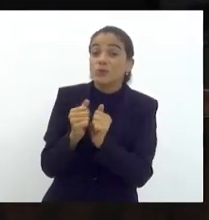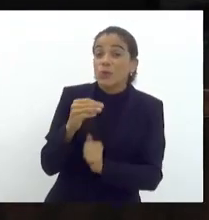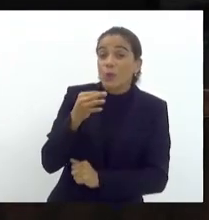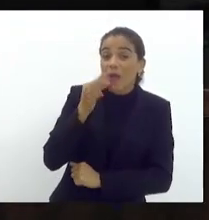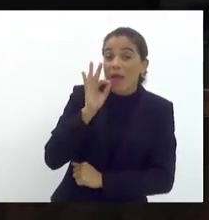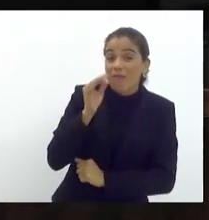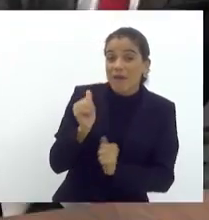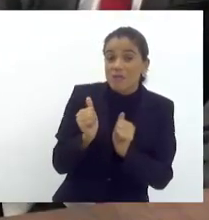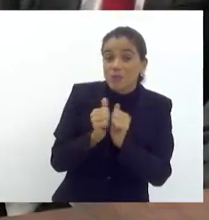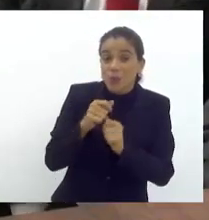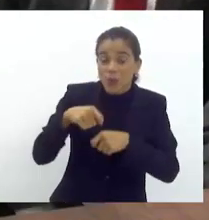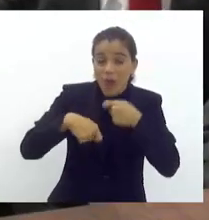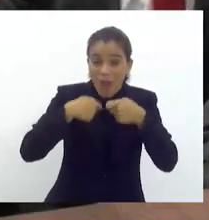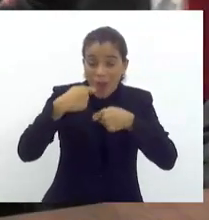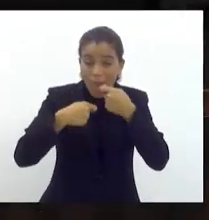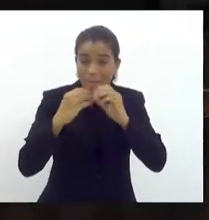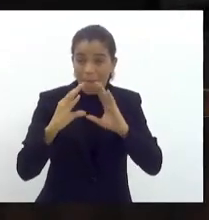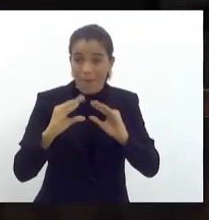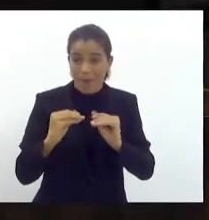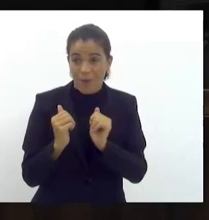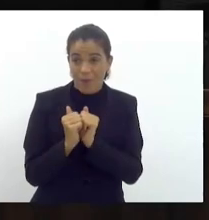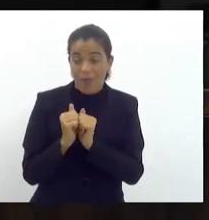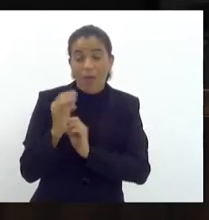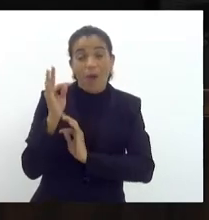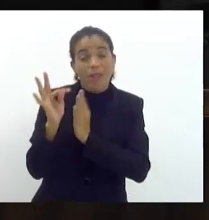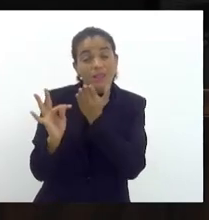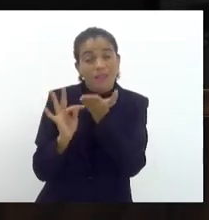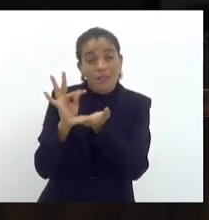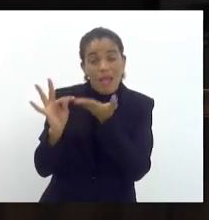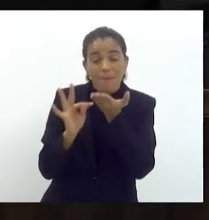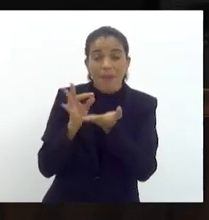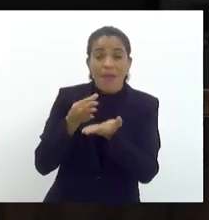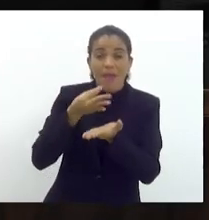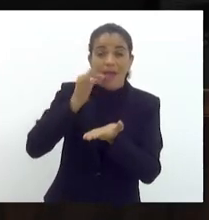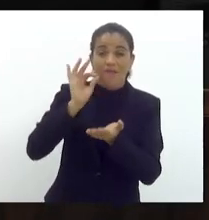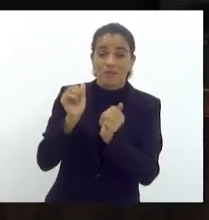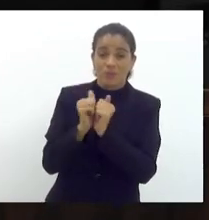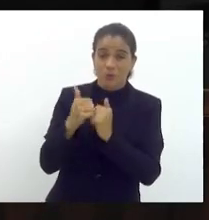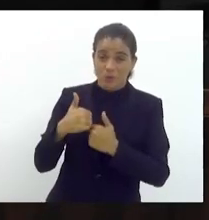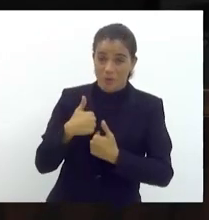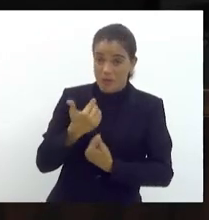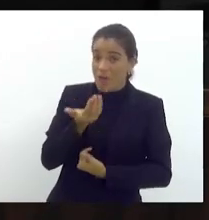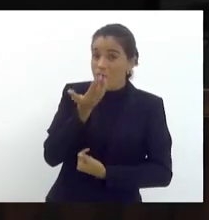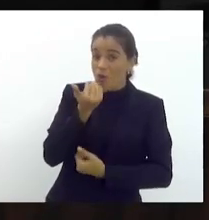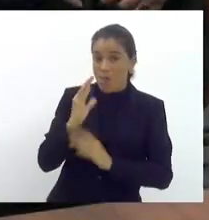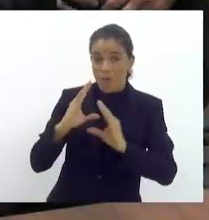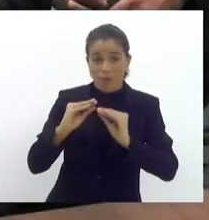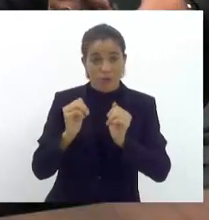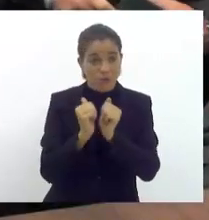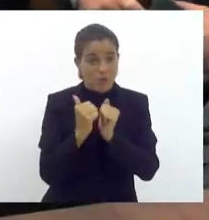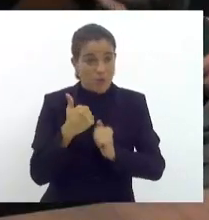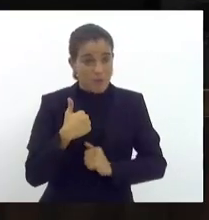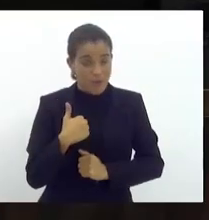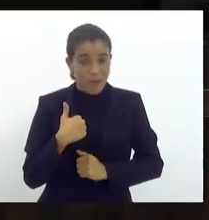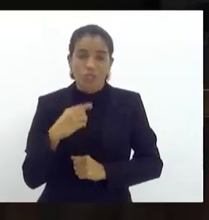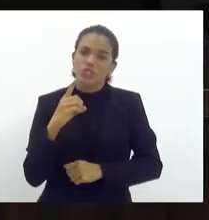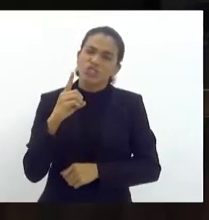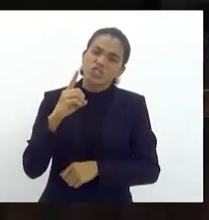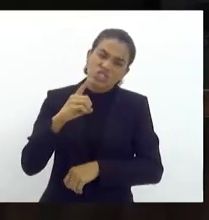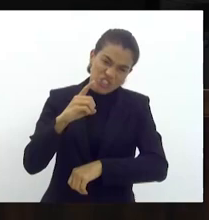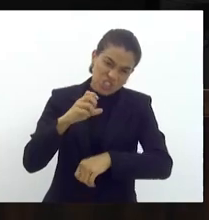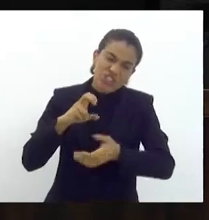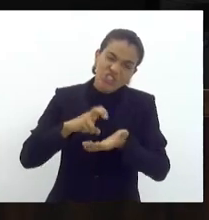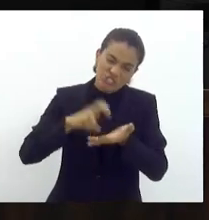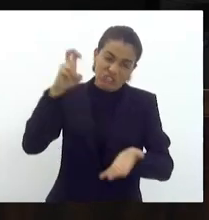jantar comigo todo dia terapia Ele toma café comigo e janta comigo mas só pedir se perde um pouquinho